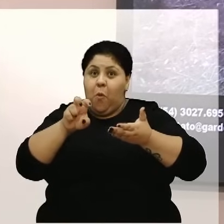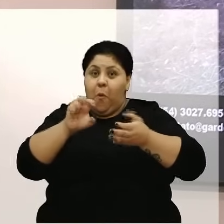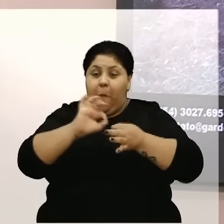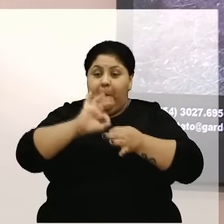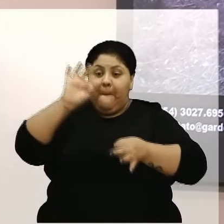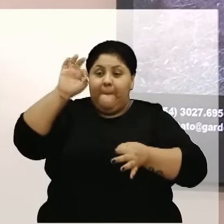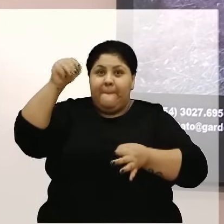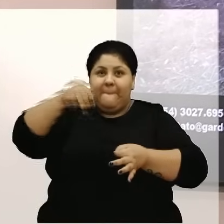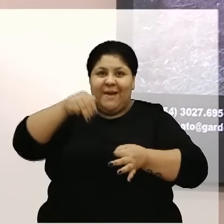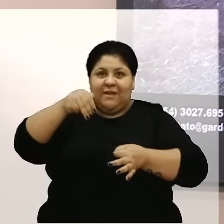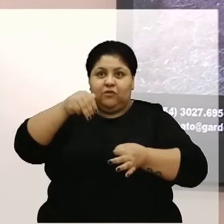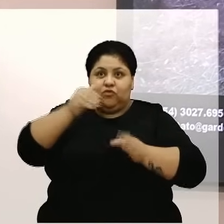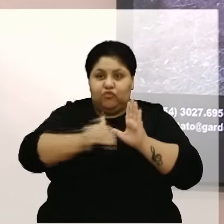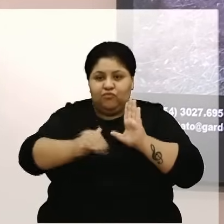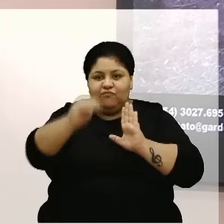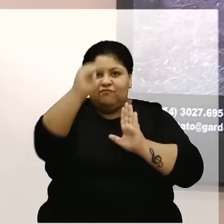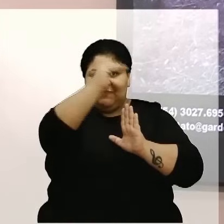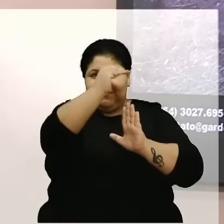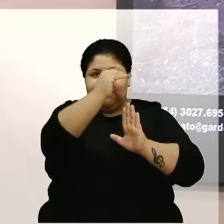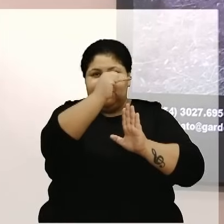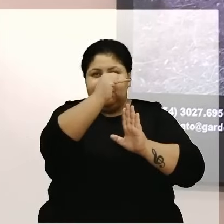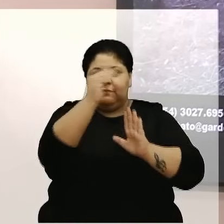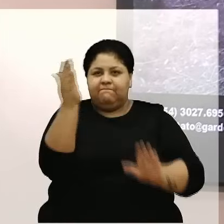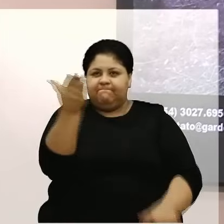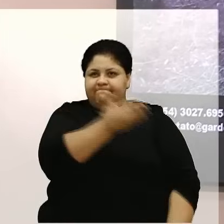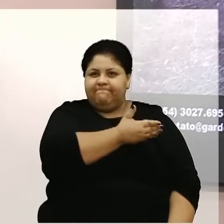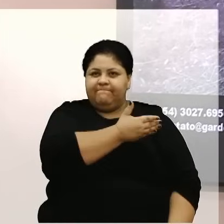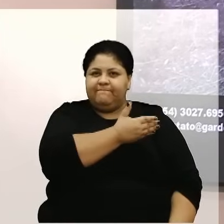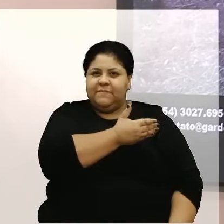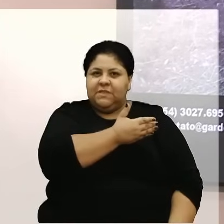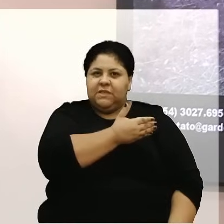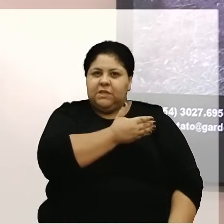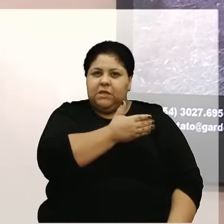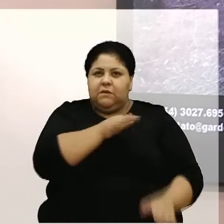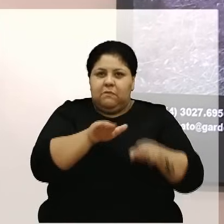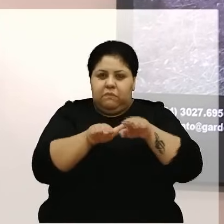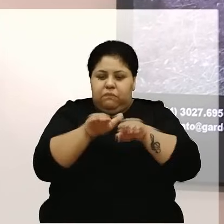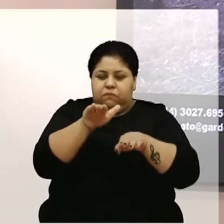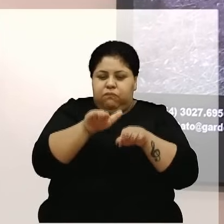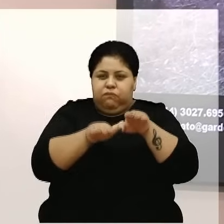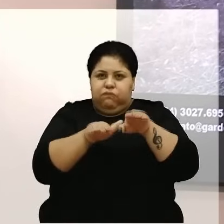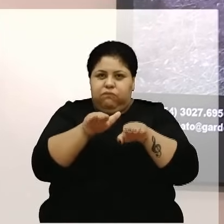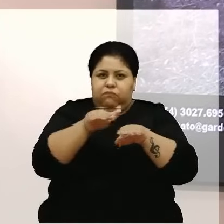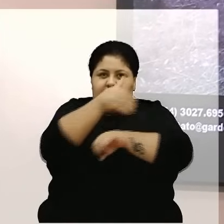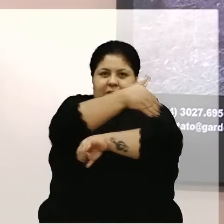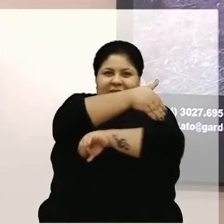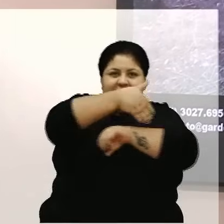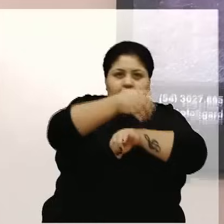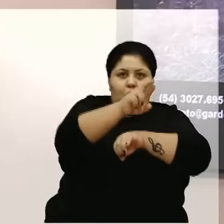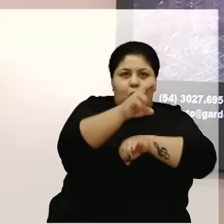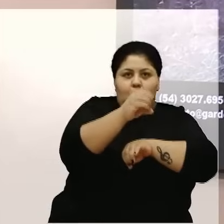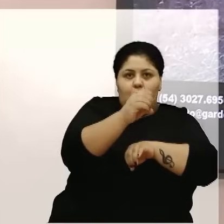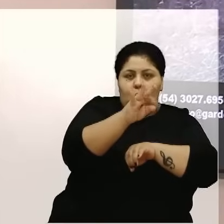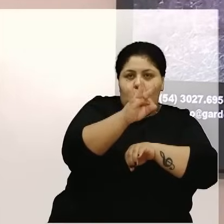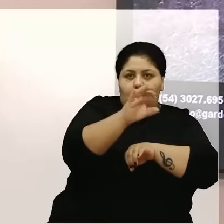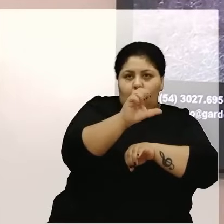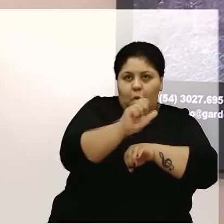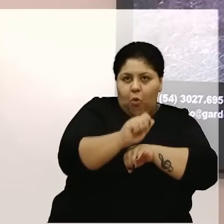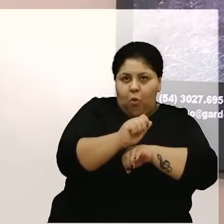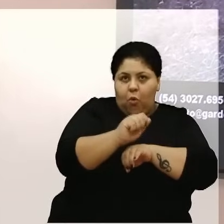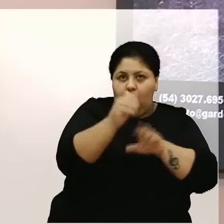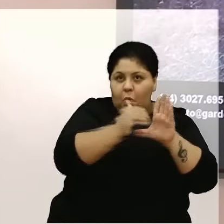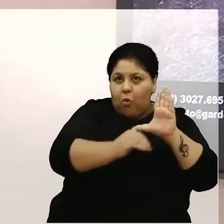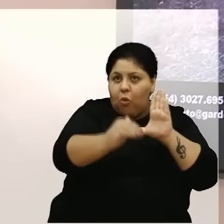parte mais alta. Para os senhores terem uma ideia, o desnível entre a cota da rua, da Rota do Sol, e essa parte mais alta chega